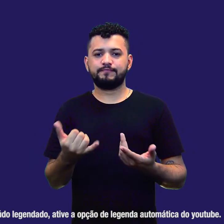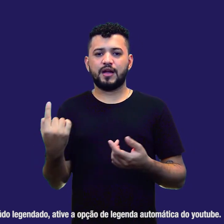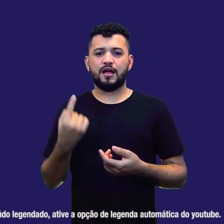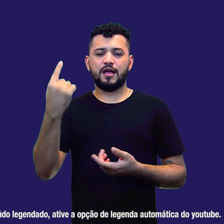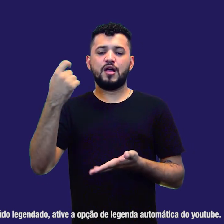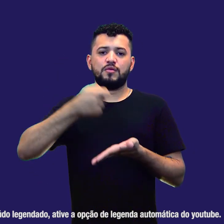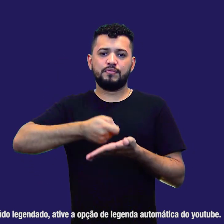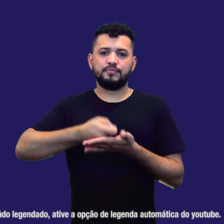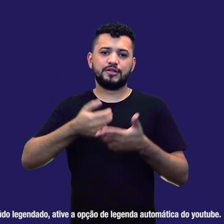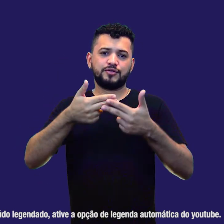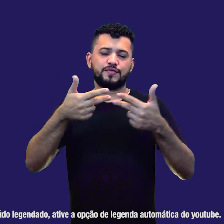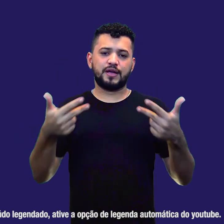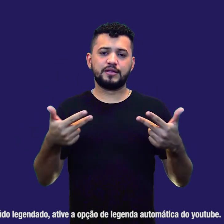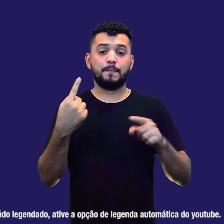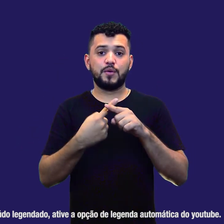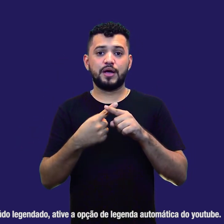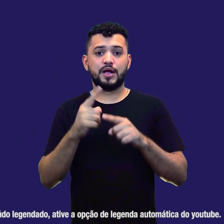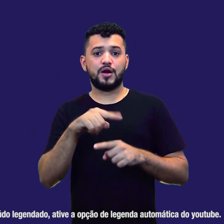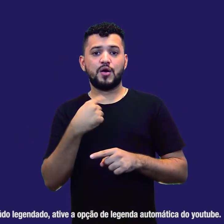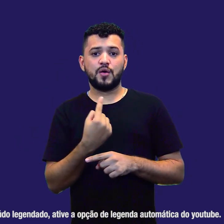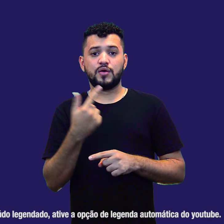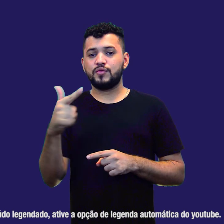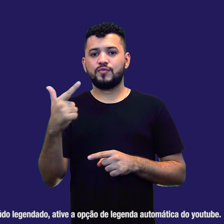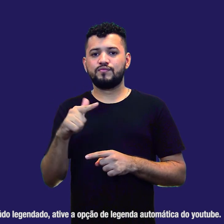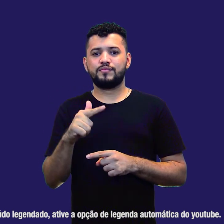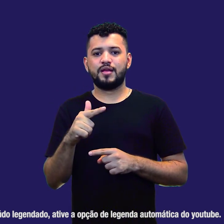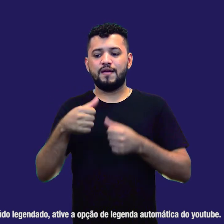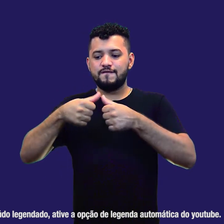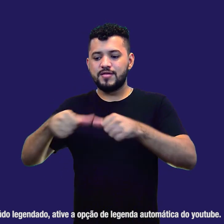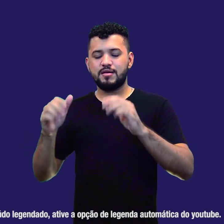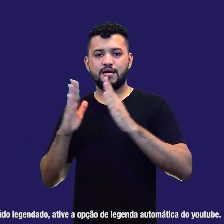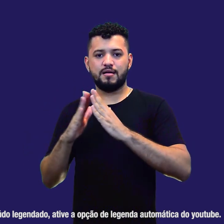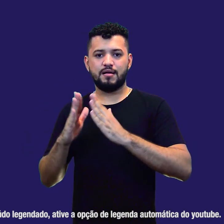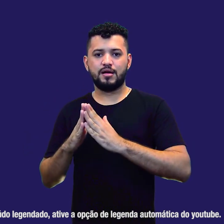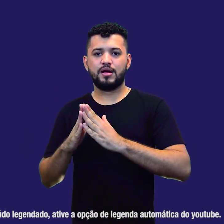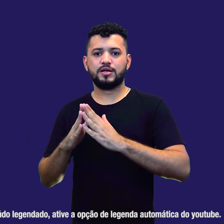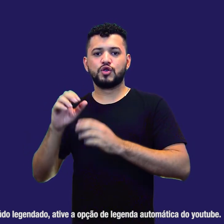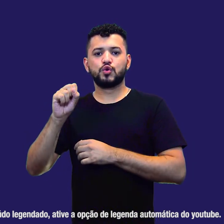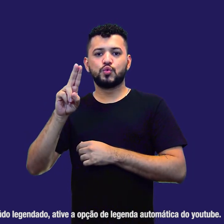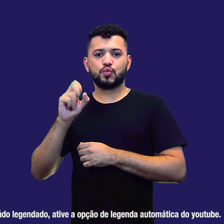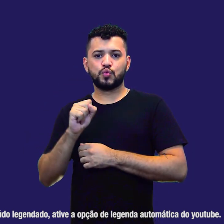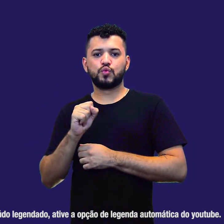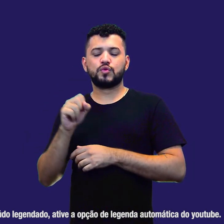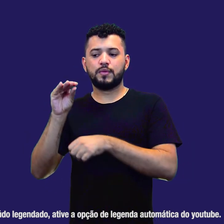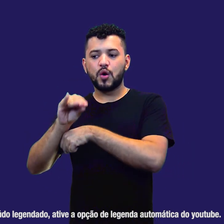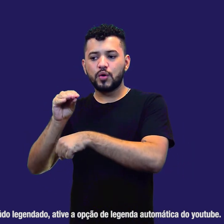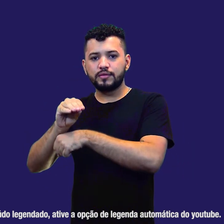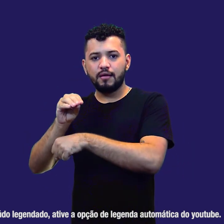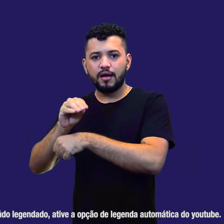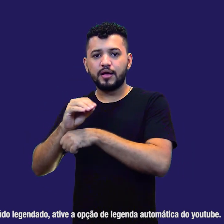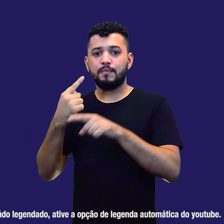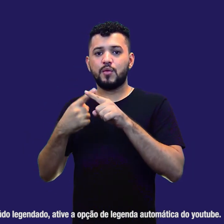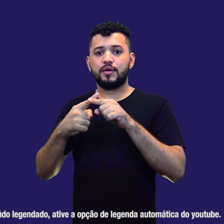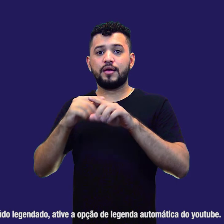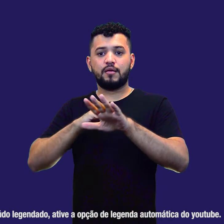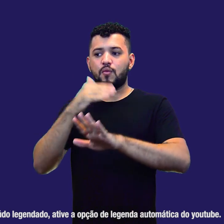coisas, porque a gente não tem home care no SUS. O home care dos planos de saúde são extremamente complexos de se